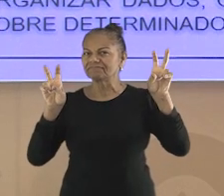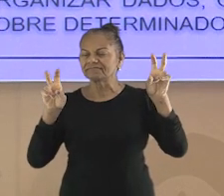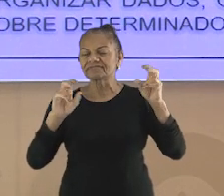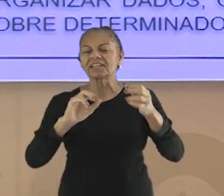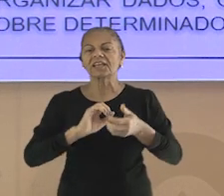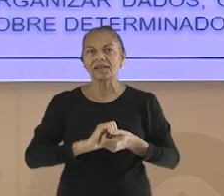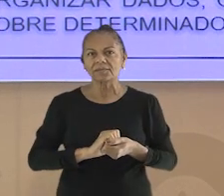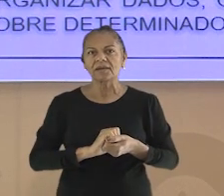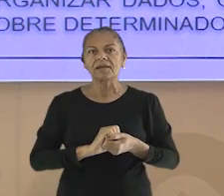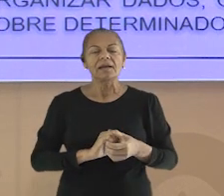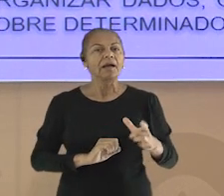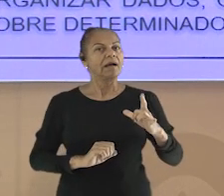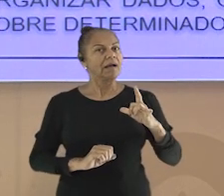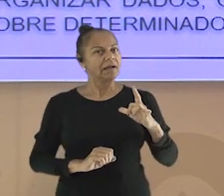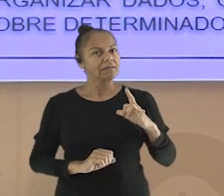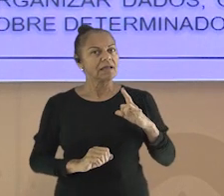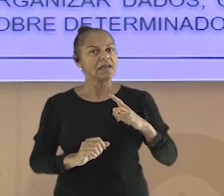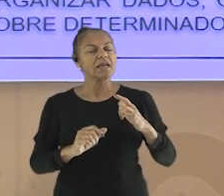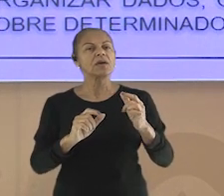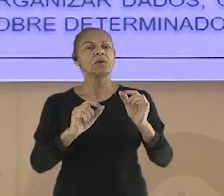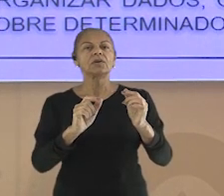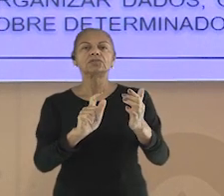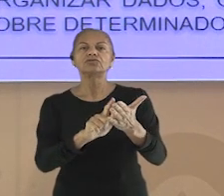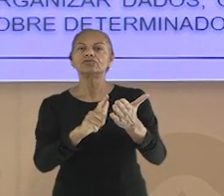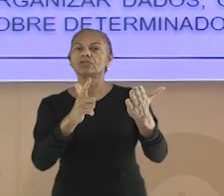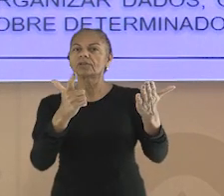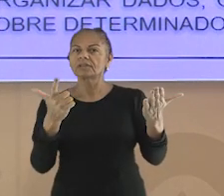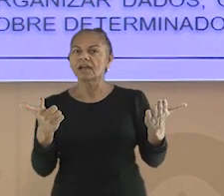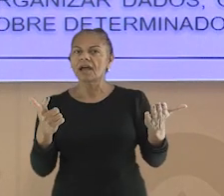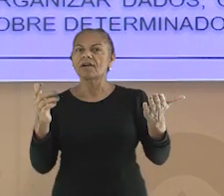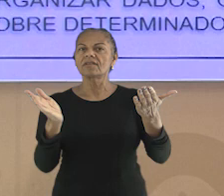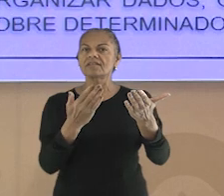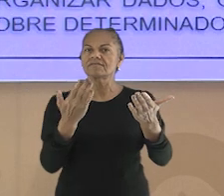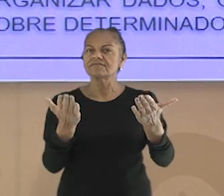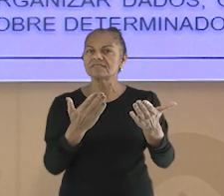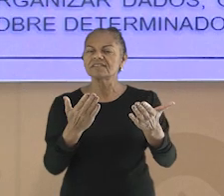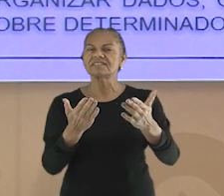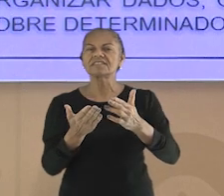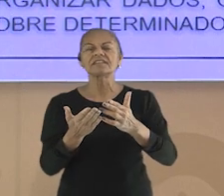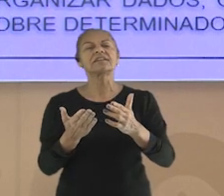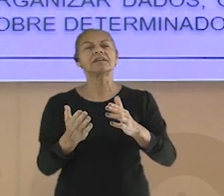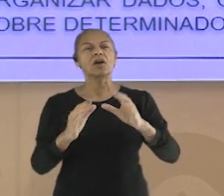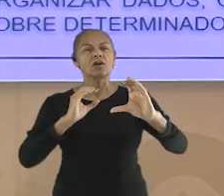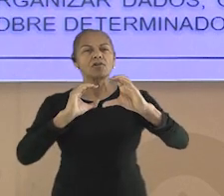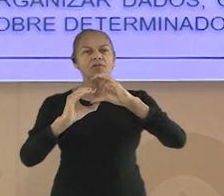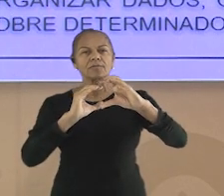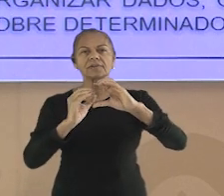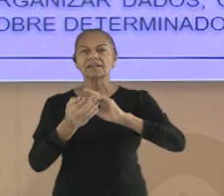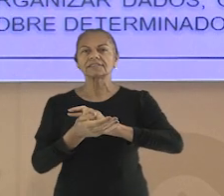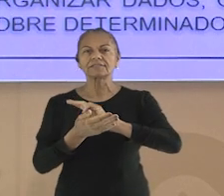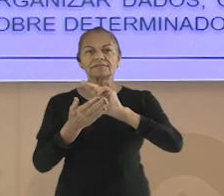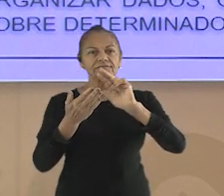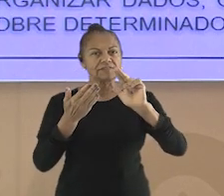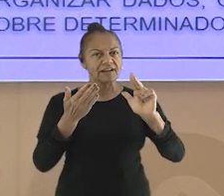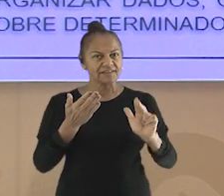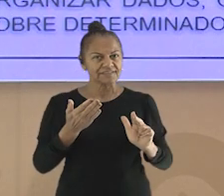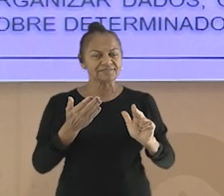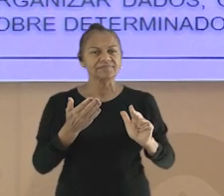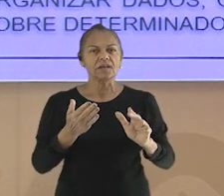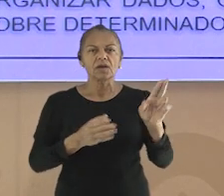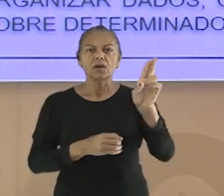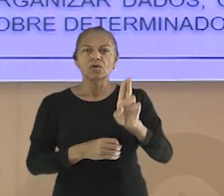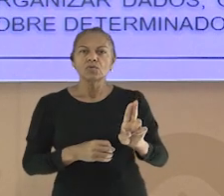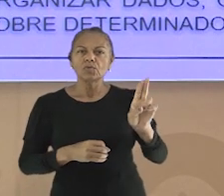assunto. Elas estão muito presentes em jornais, revistas e em outros meios de comunicação. E são